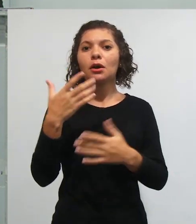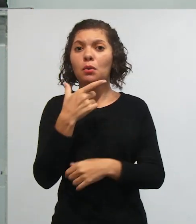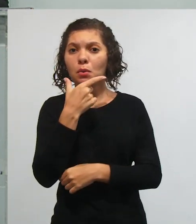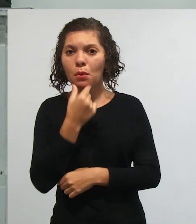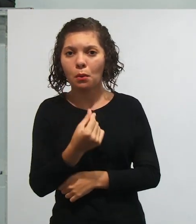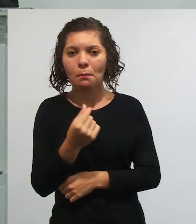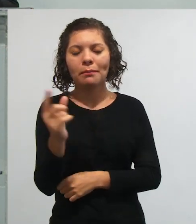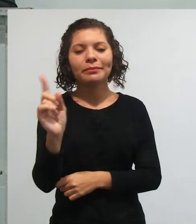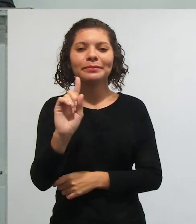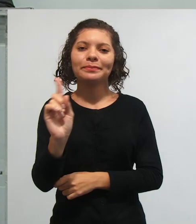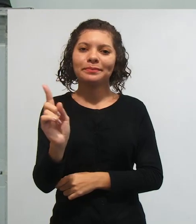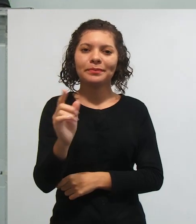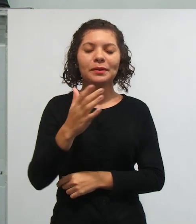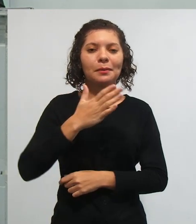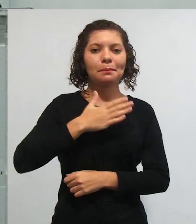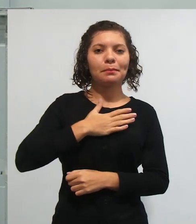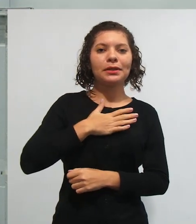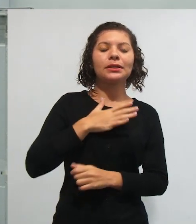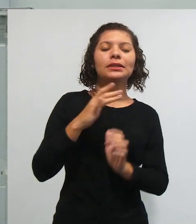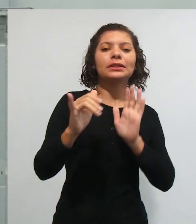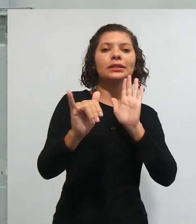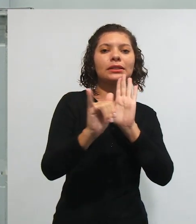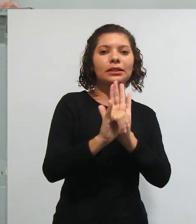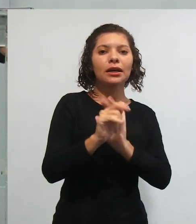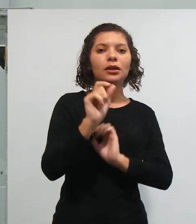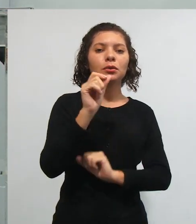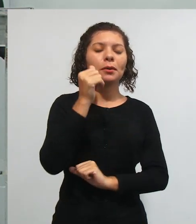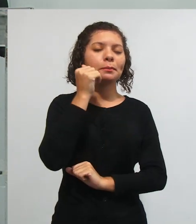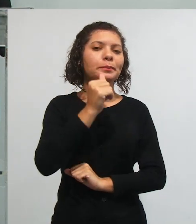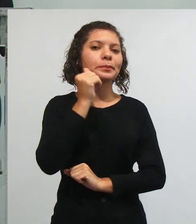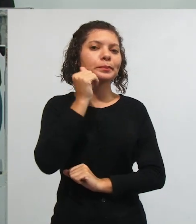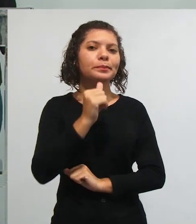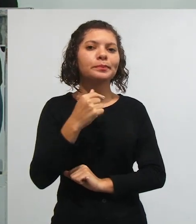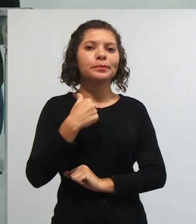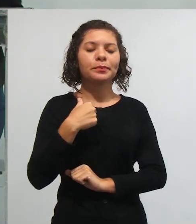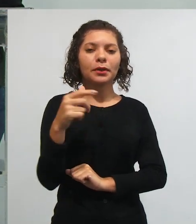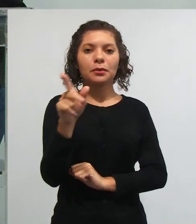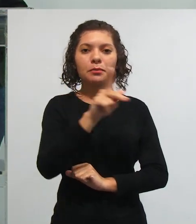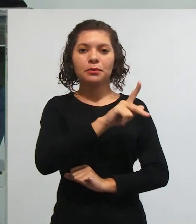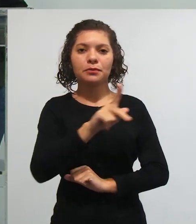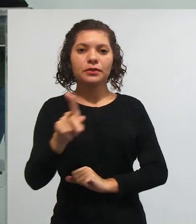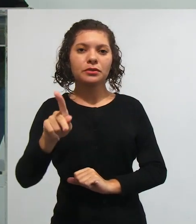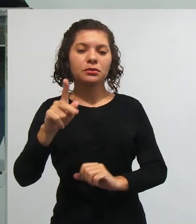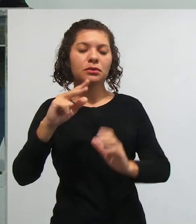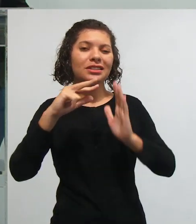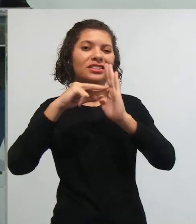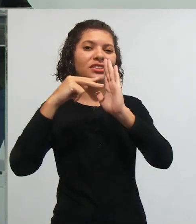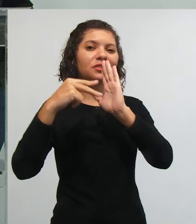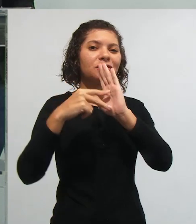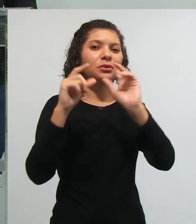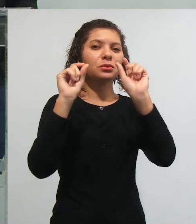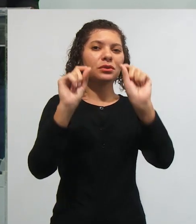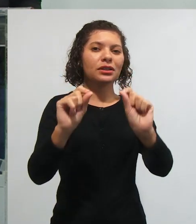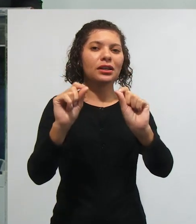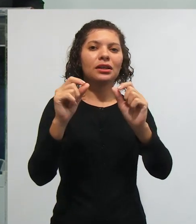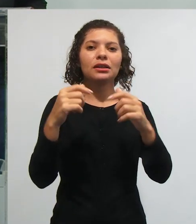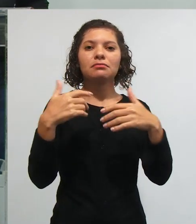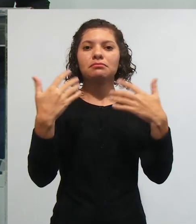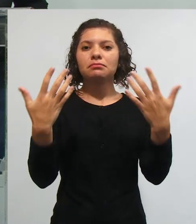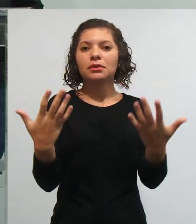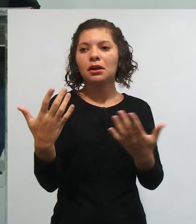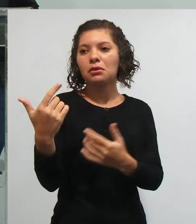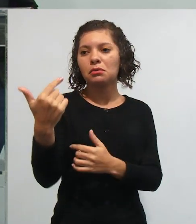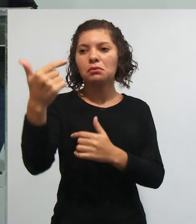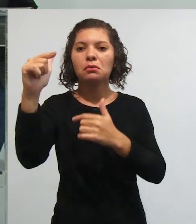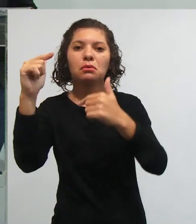um homem é a min minha identidade e Sou professora quando digo Sou professora eu nego as